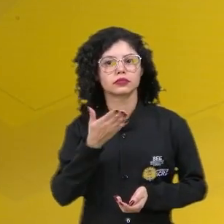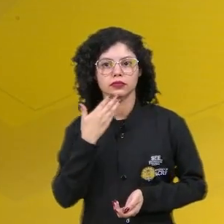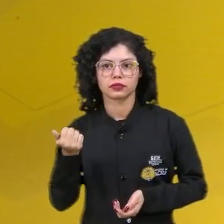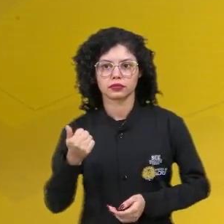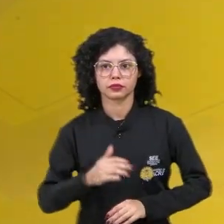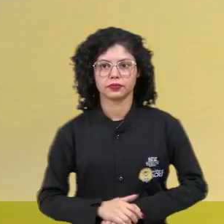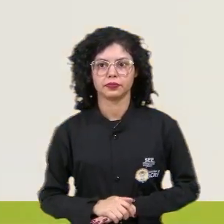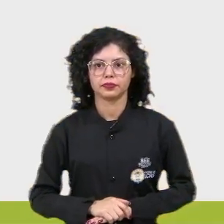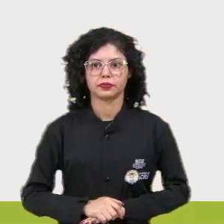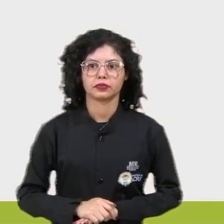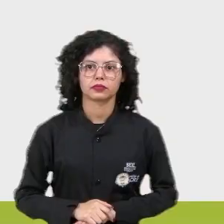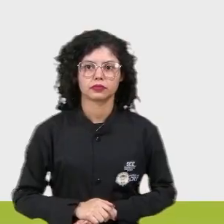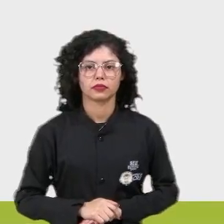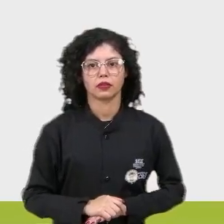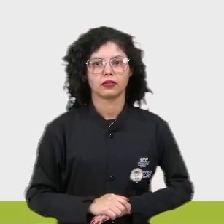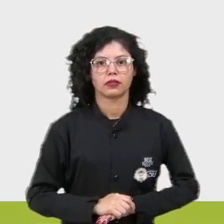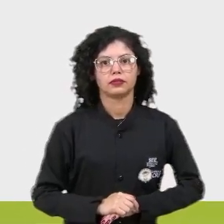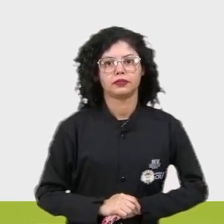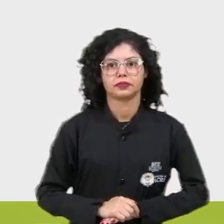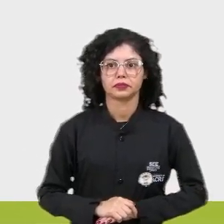isso.